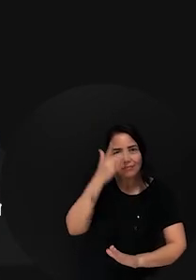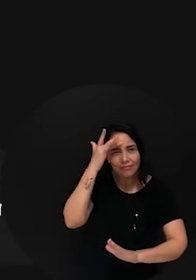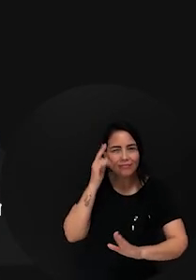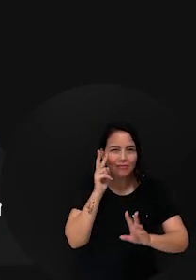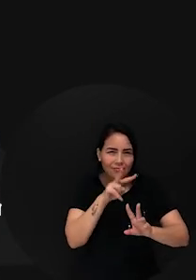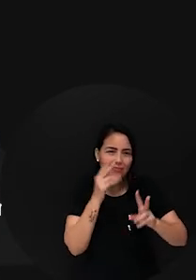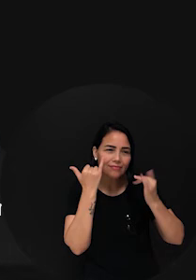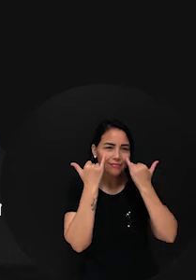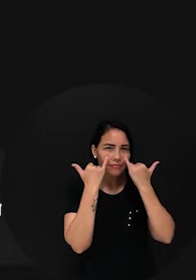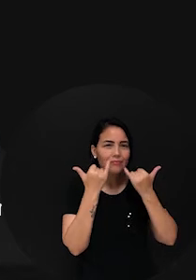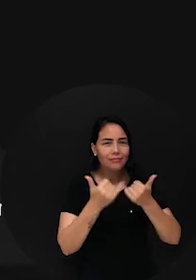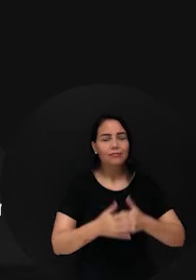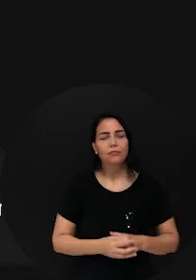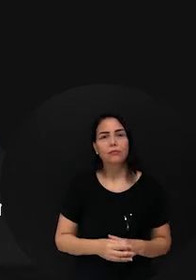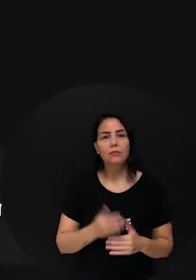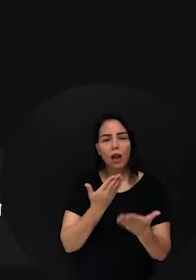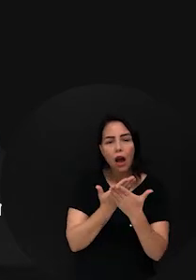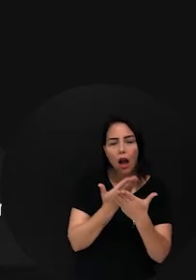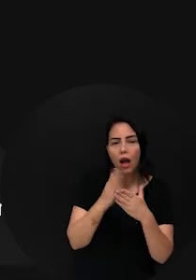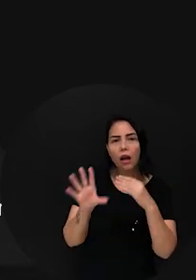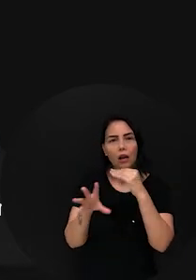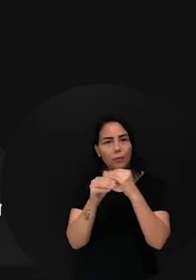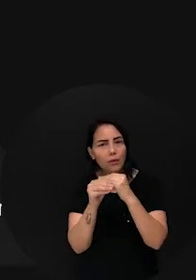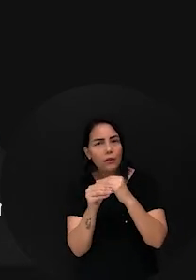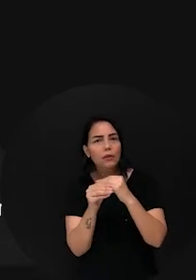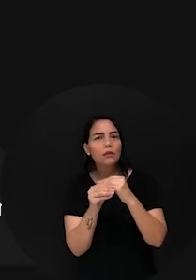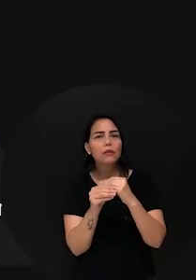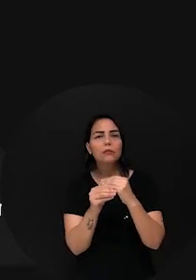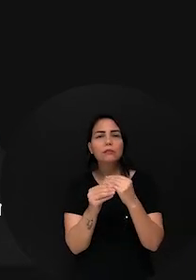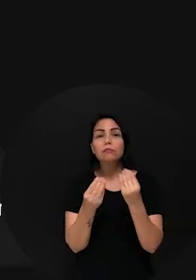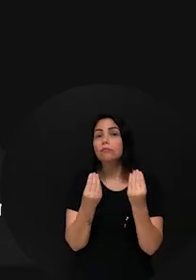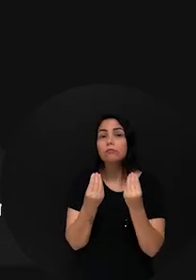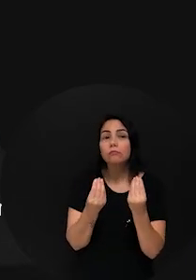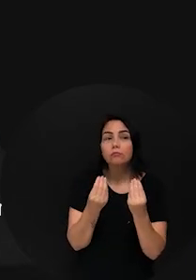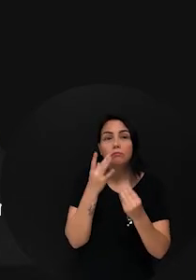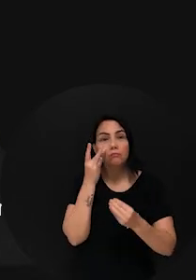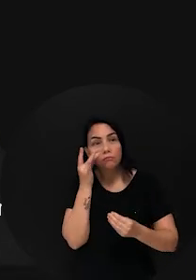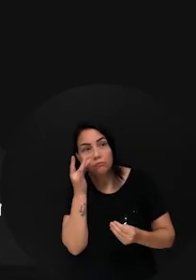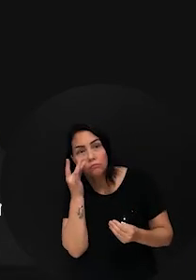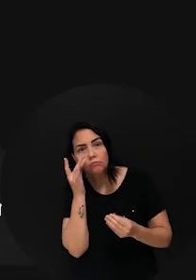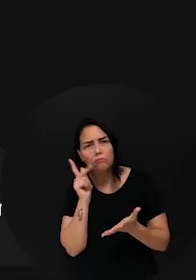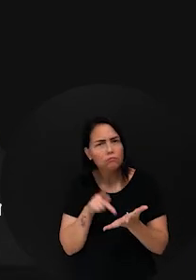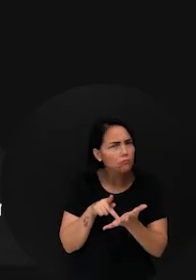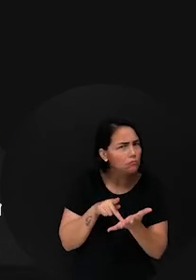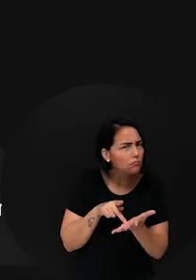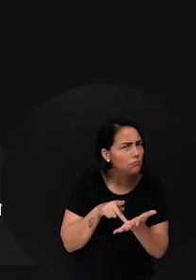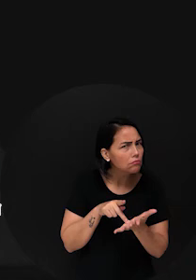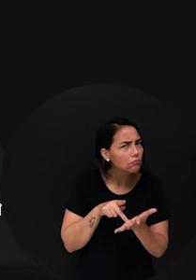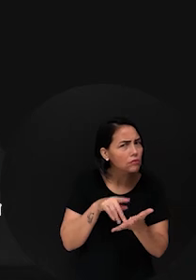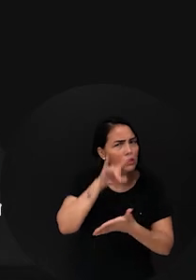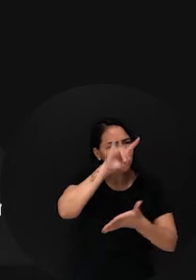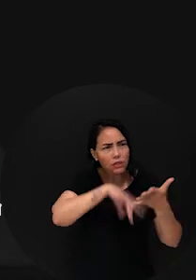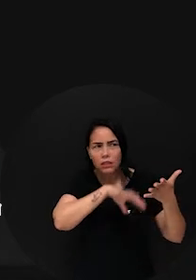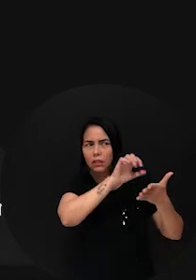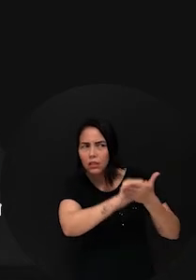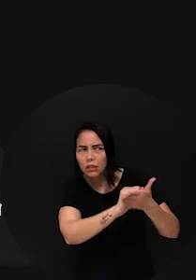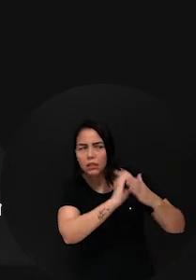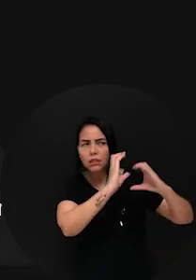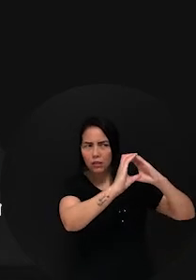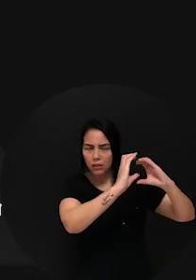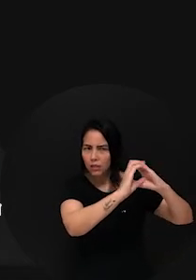E as aulas complementares, exceto o canto coral, são presenciais mesmo, se eu me inscrever para o